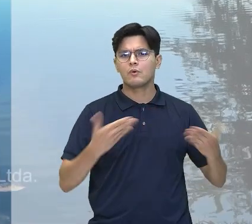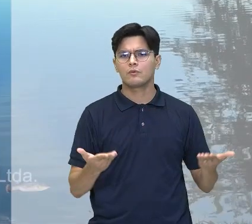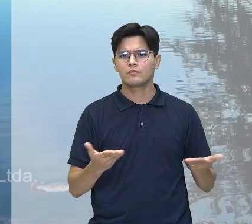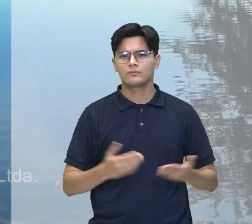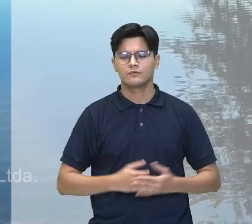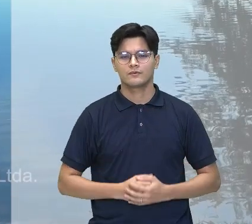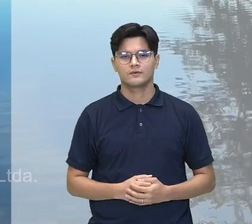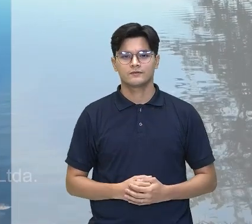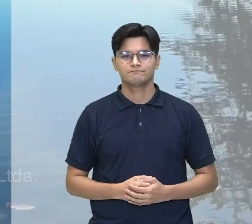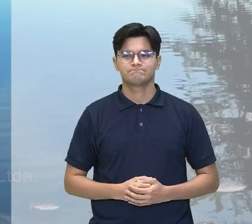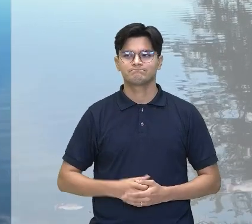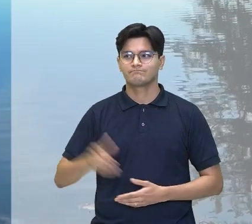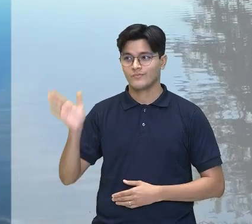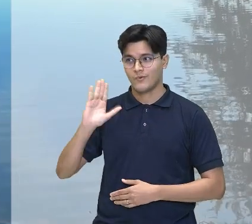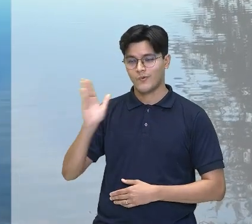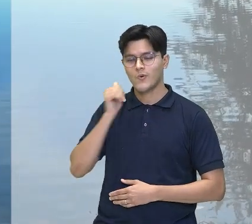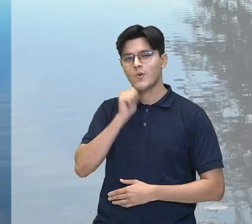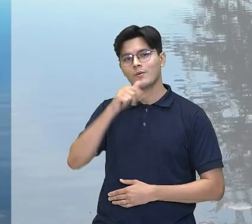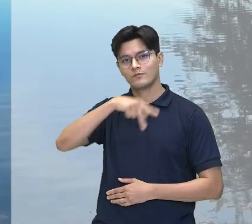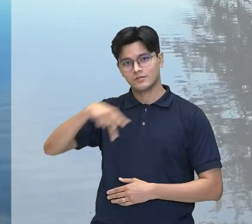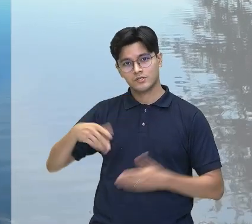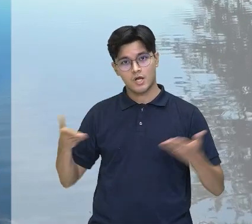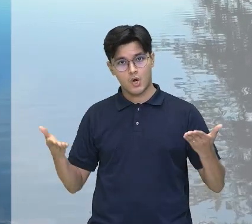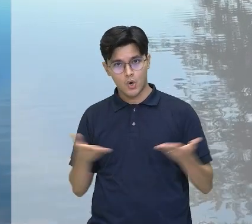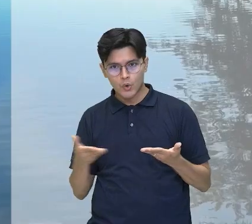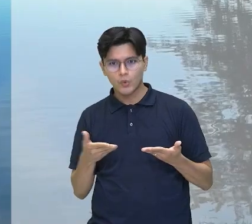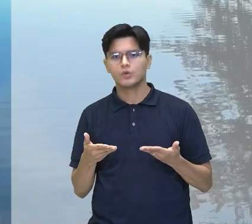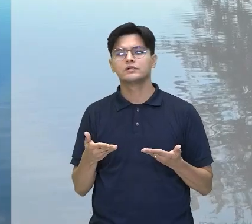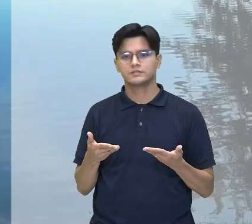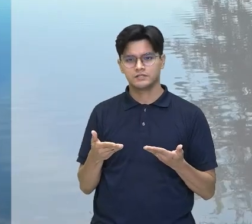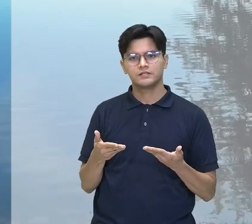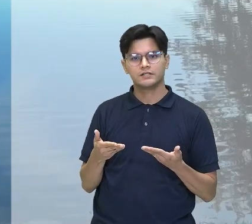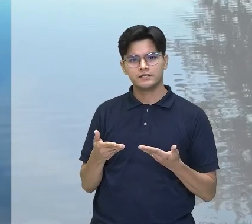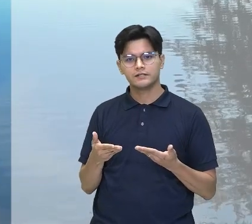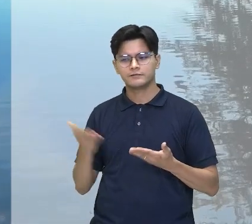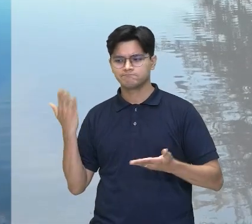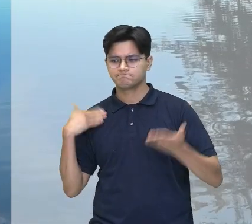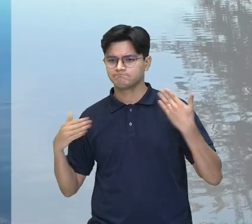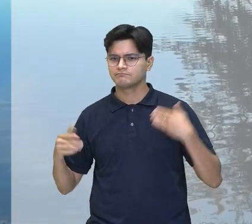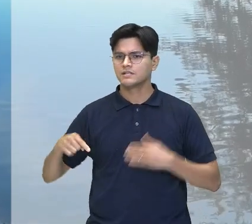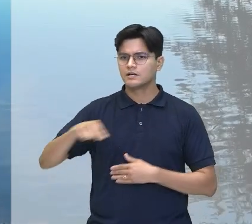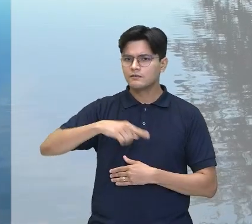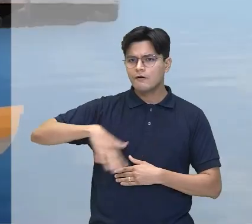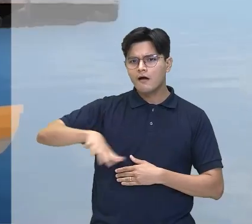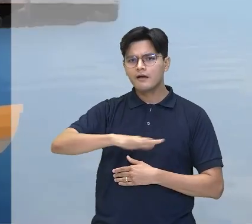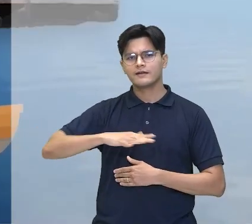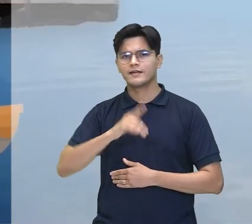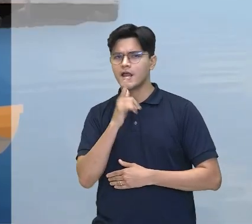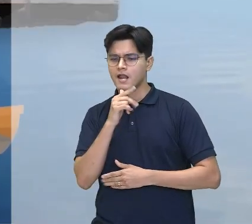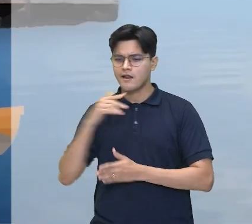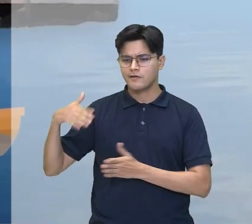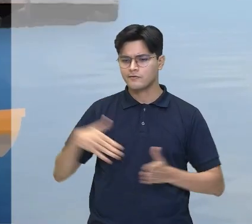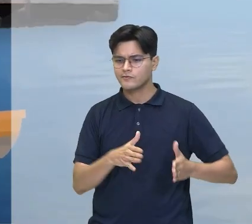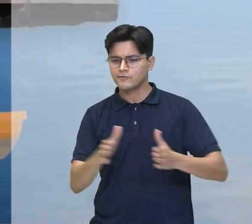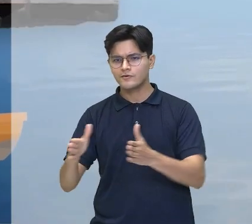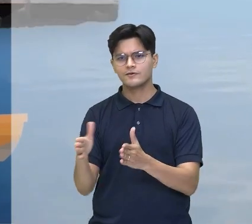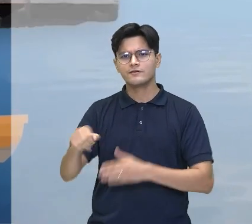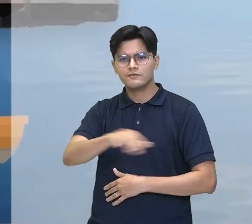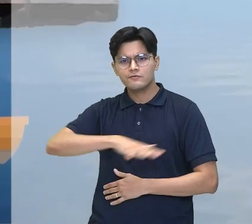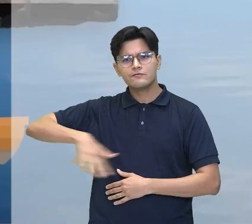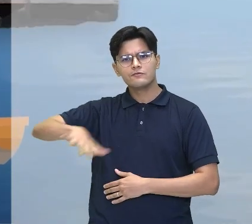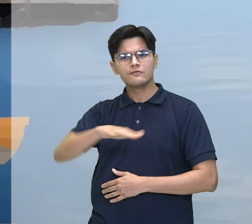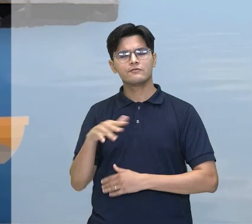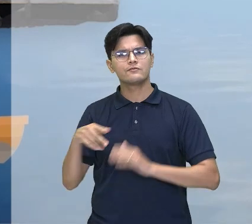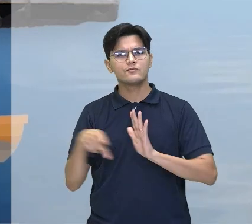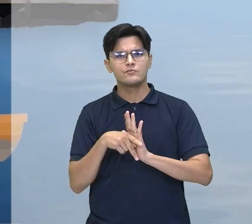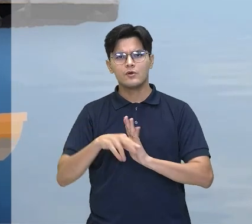Oi, professora! Estou explorando os furos, paranás e igarapés do nosso Rio Negro. Mas eles são inúmeros